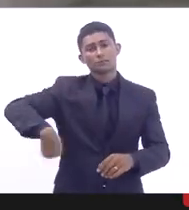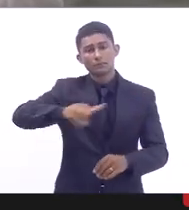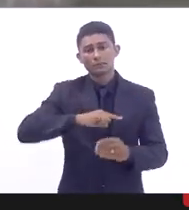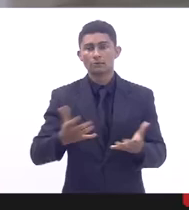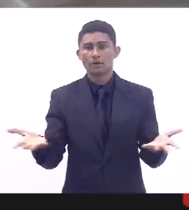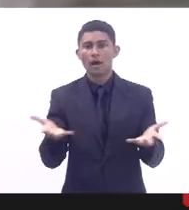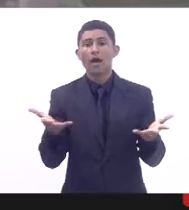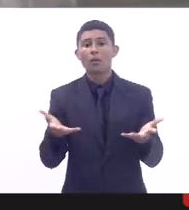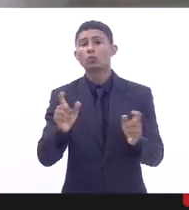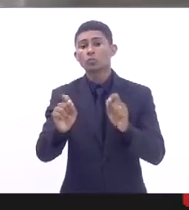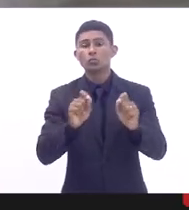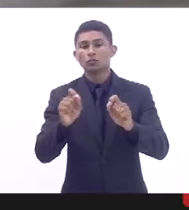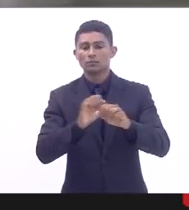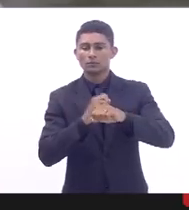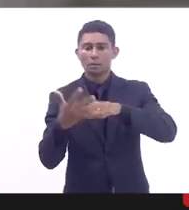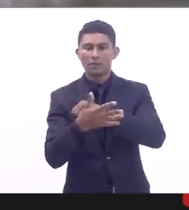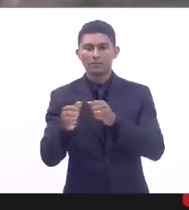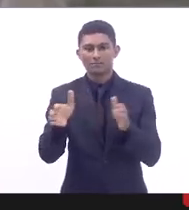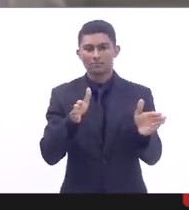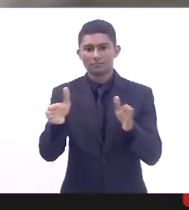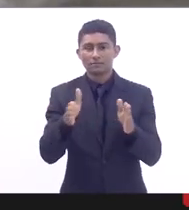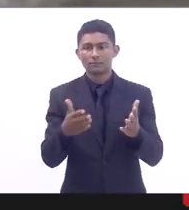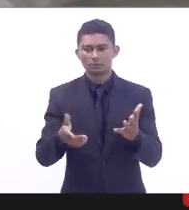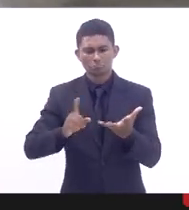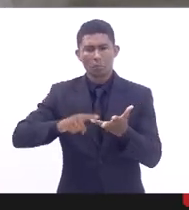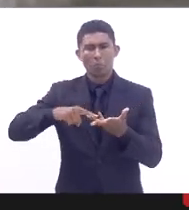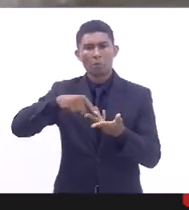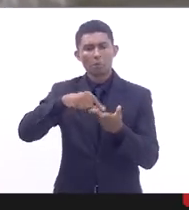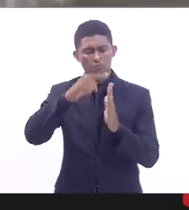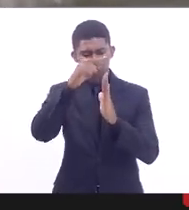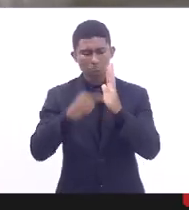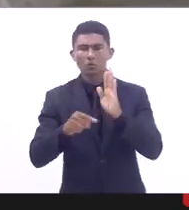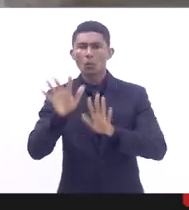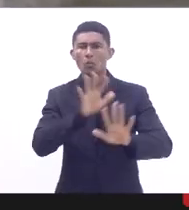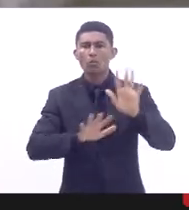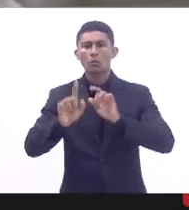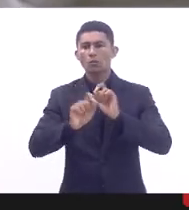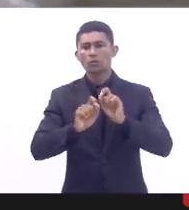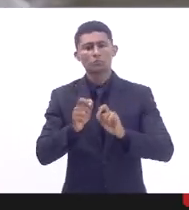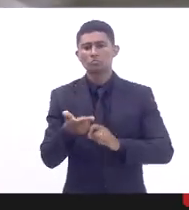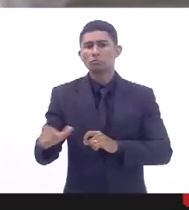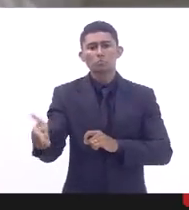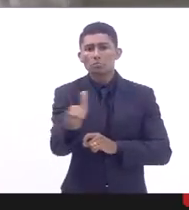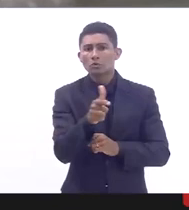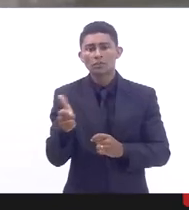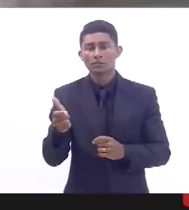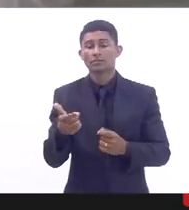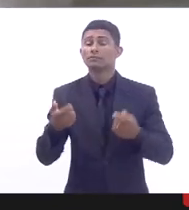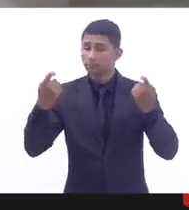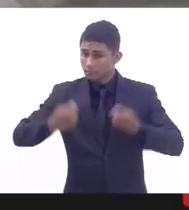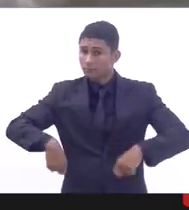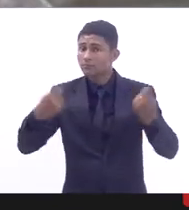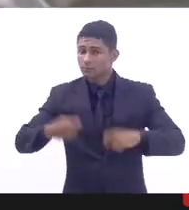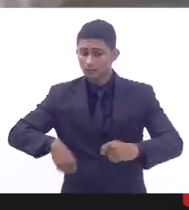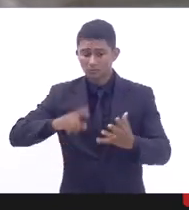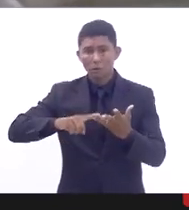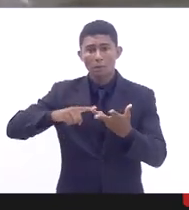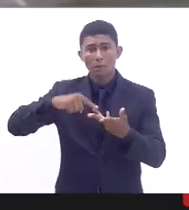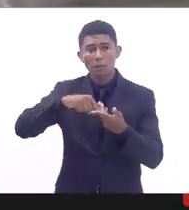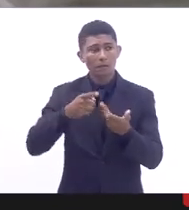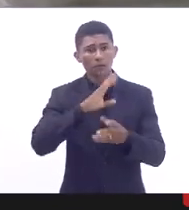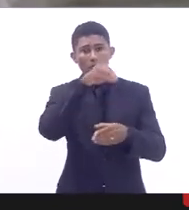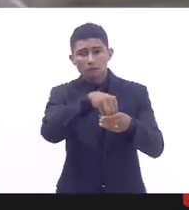estamos no momento de pandemias tem um protocolo concordo inteiramente com a fala da Raquel nesse sentido a gente precisa ter um protocolo é pro